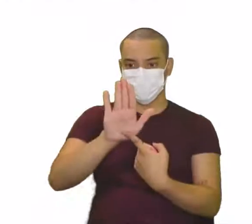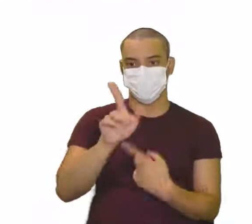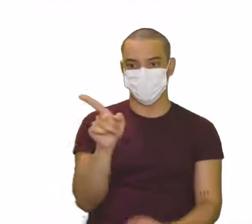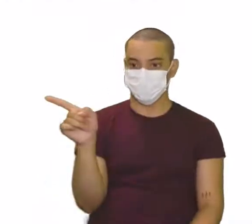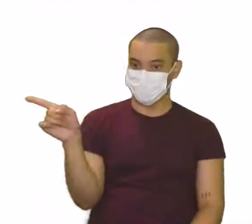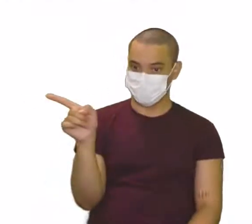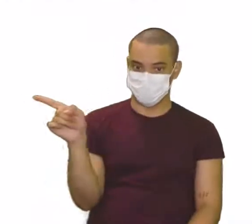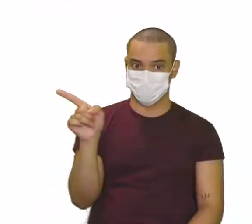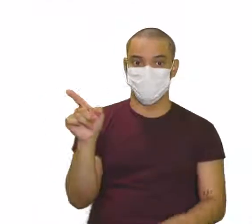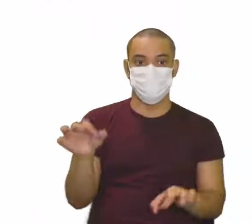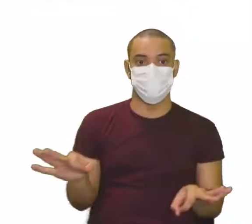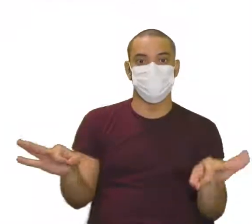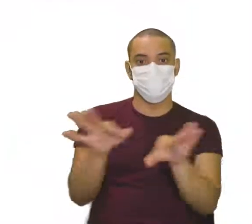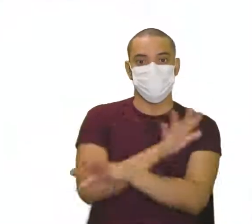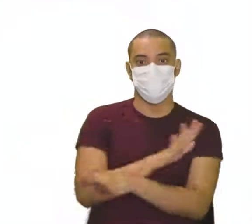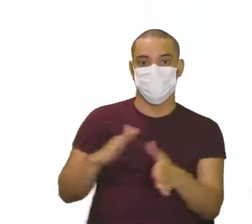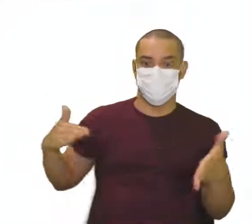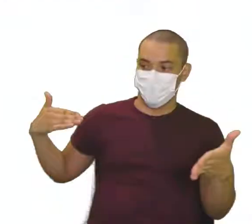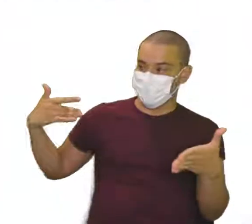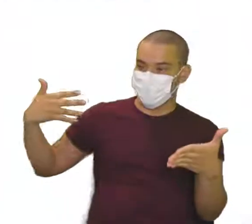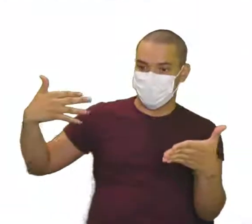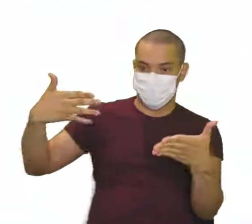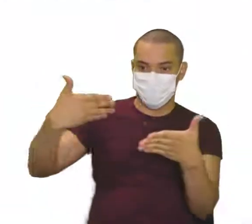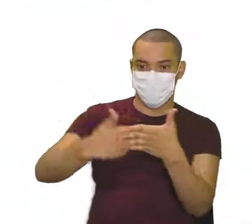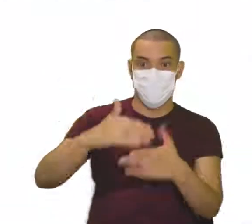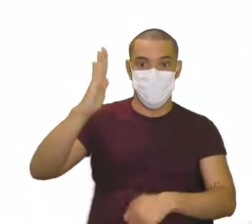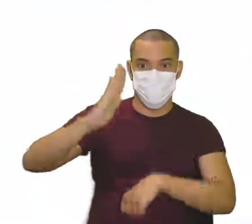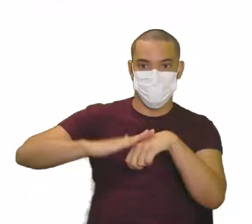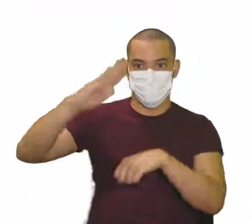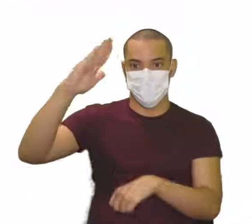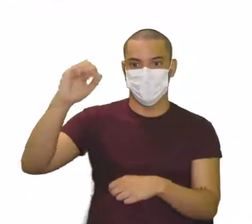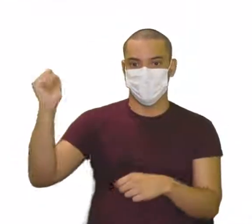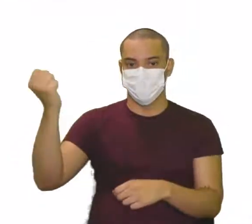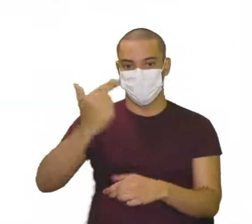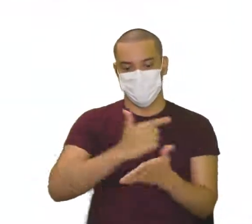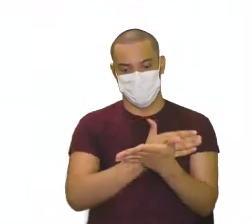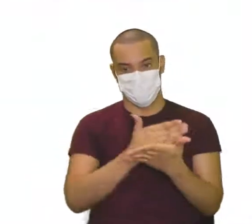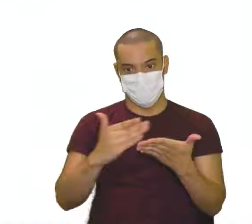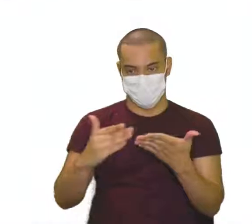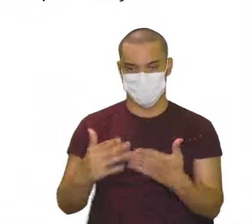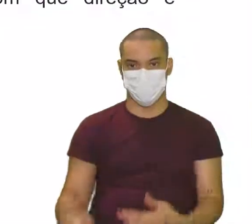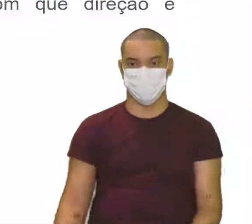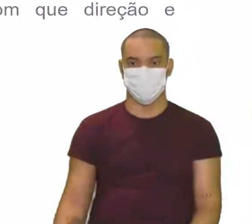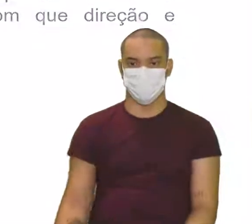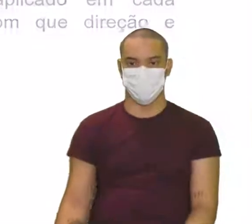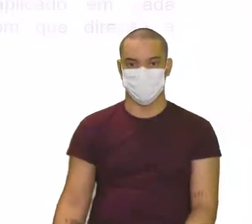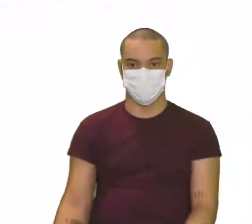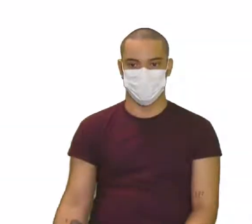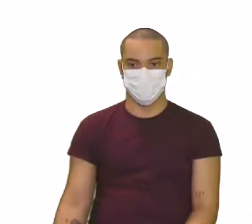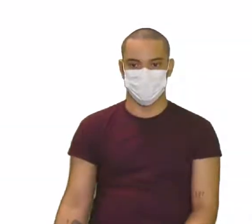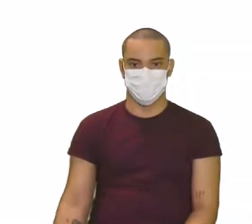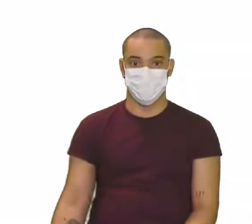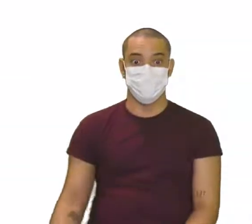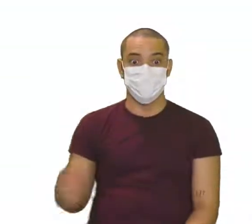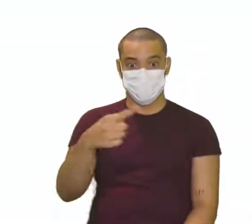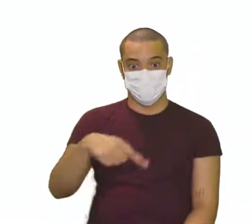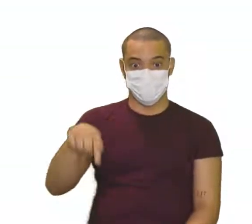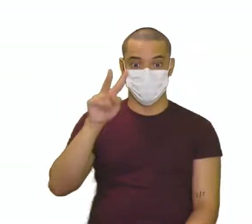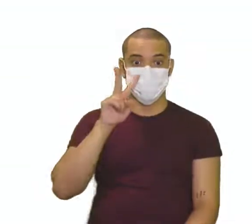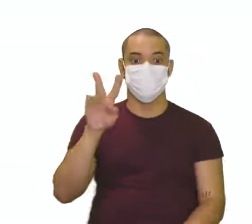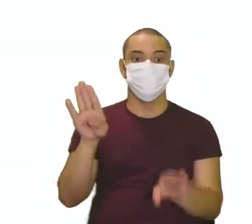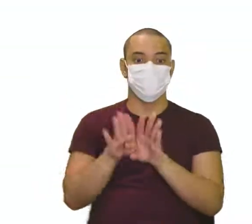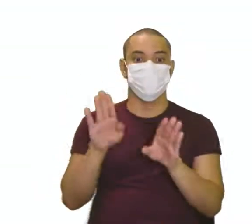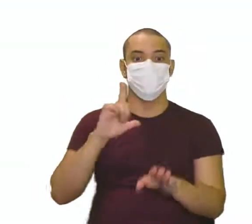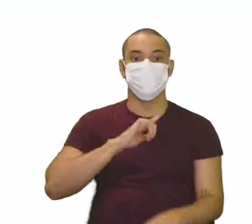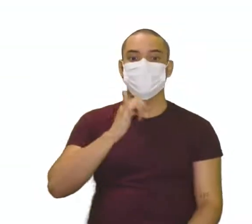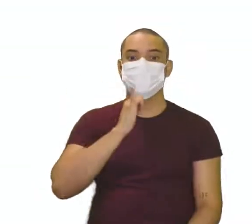aqui, terminando o trajeto com velocidade maior que a velocidade inicial, ok? E aqui, olha só para vocês verem, tá ali